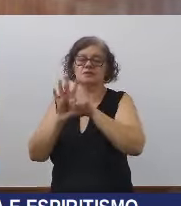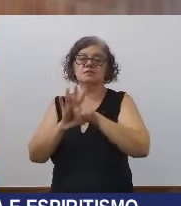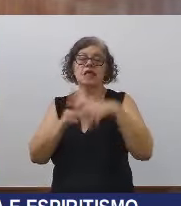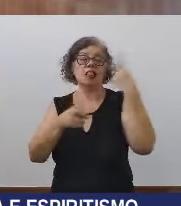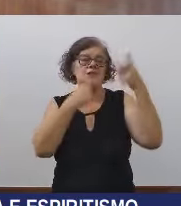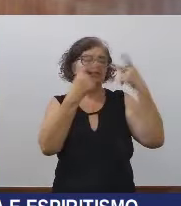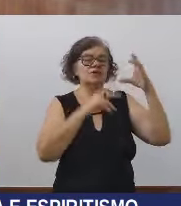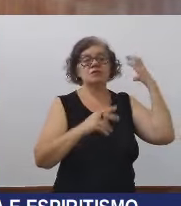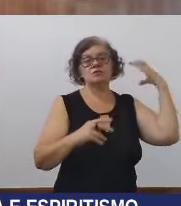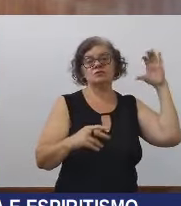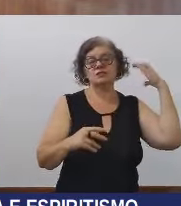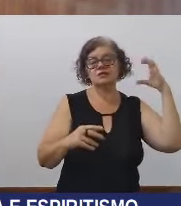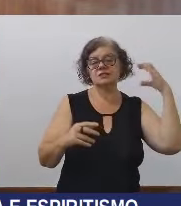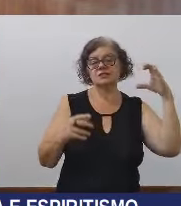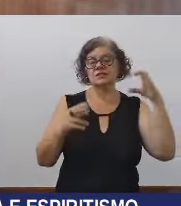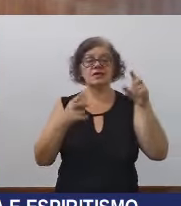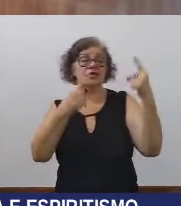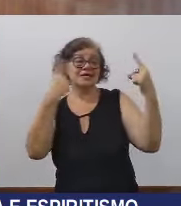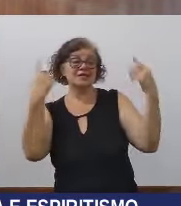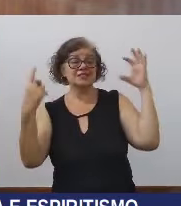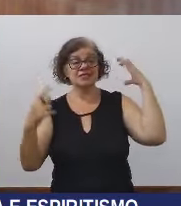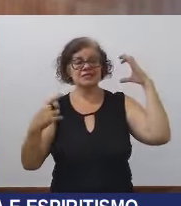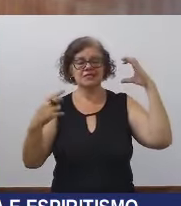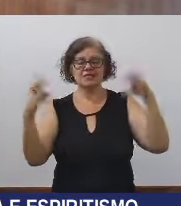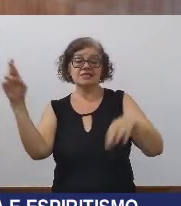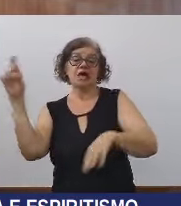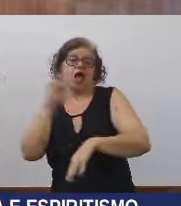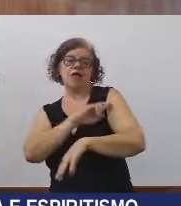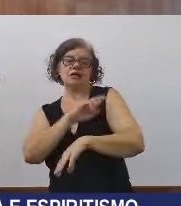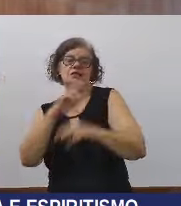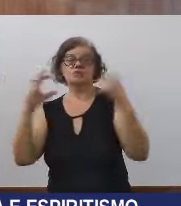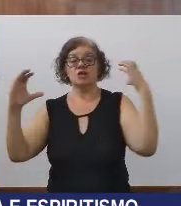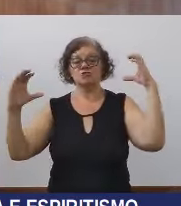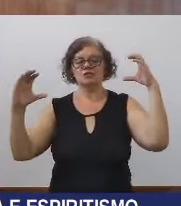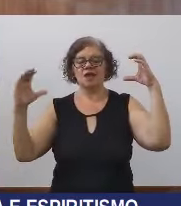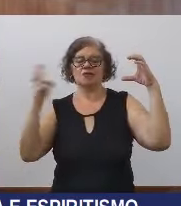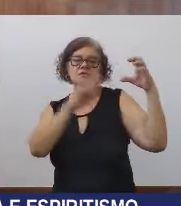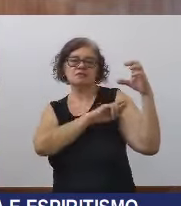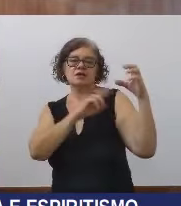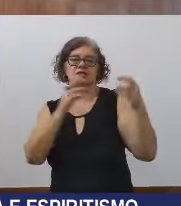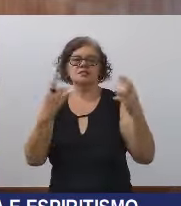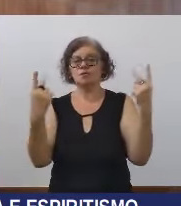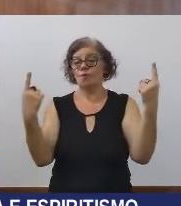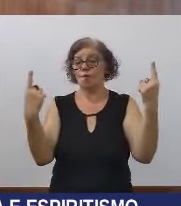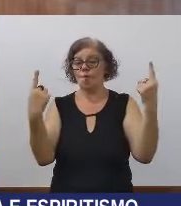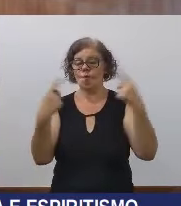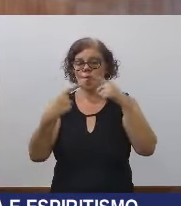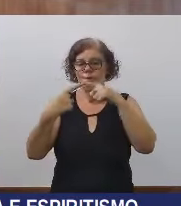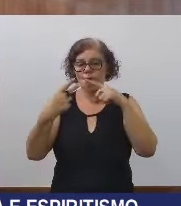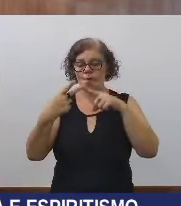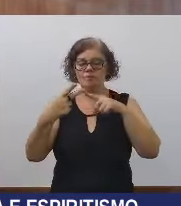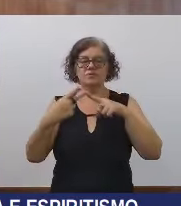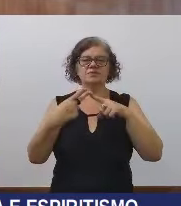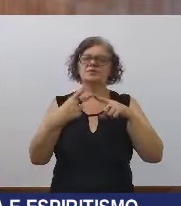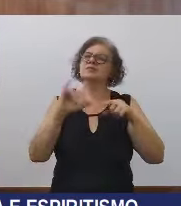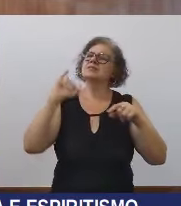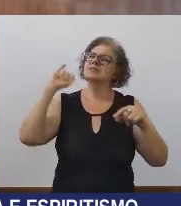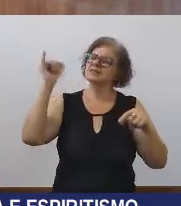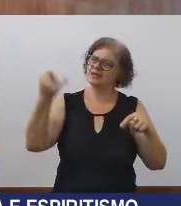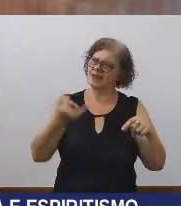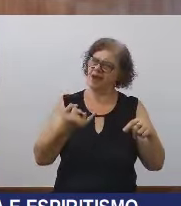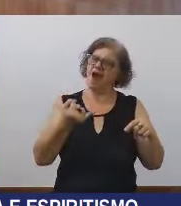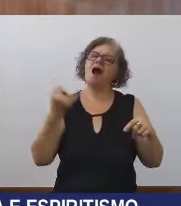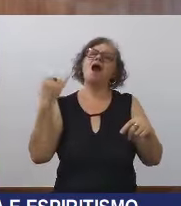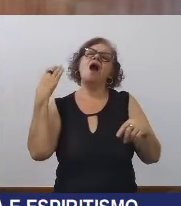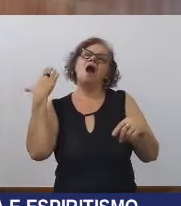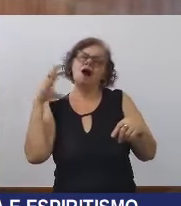Falando da ciência versus a religião. Olha que interessante, né? Será que a ciência não quer